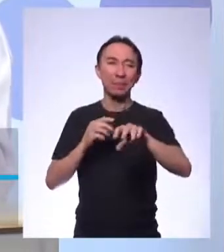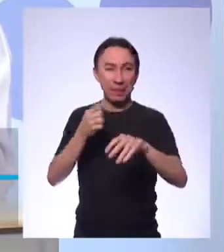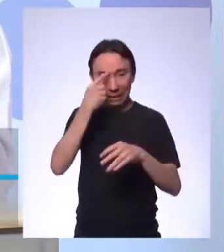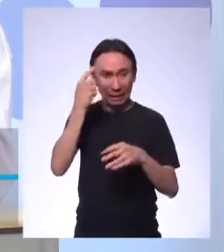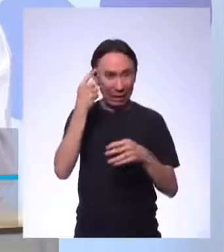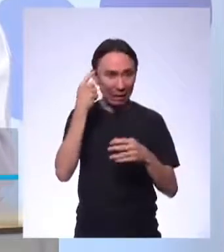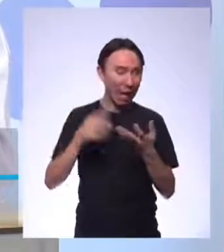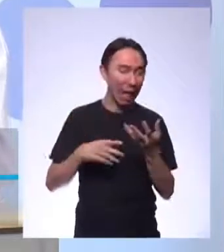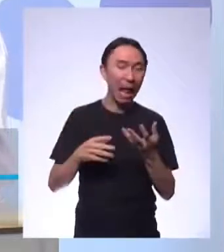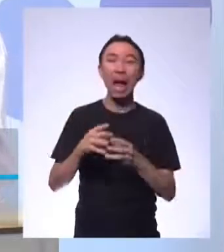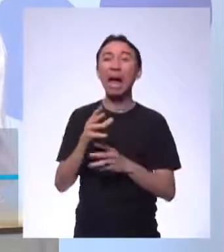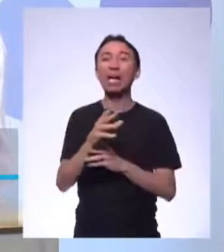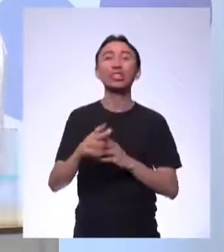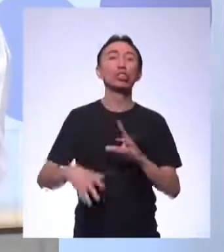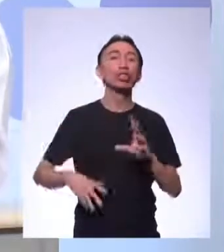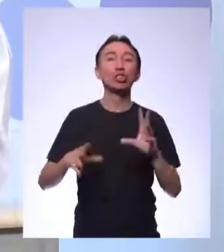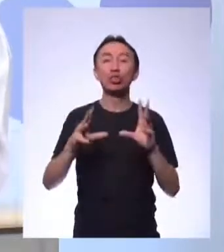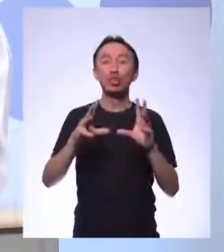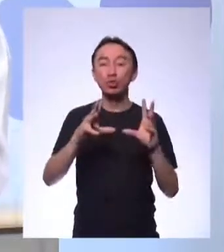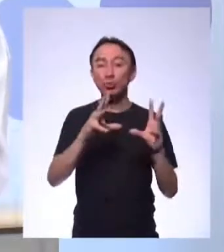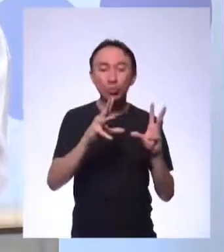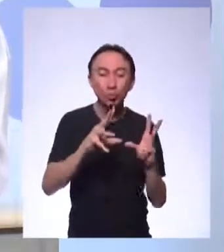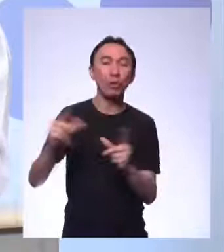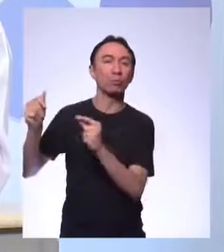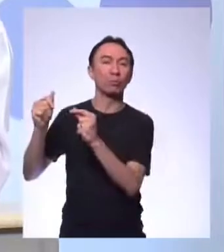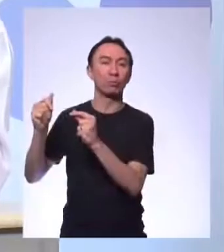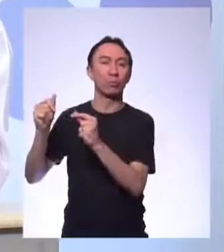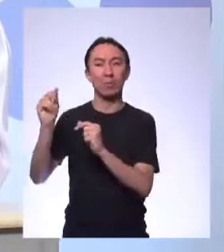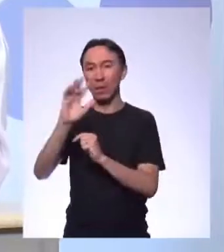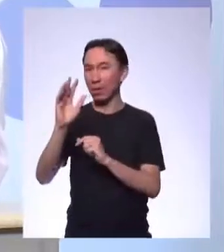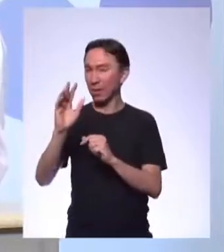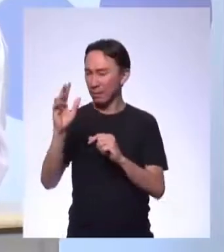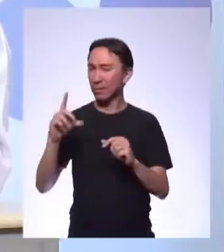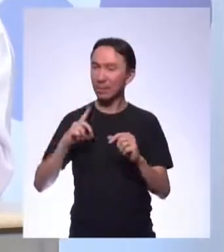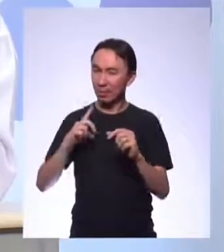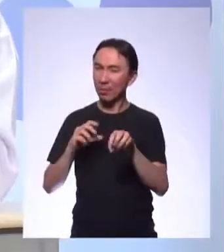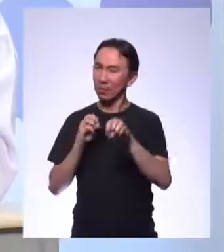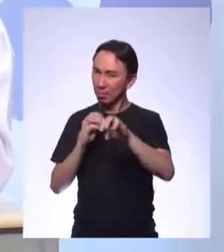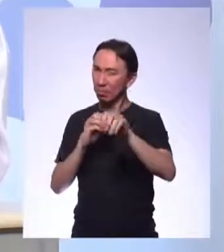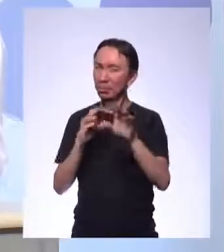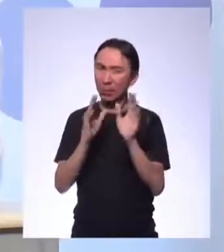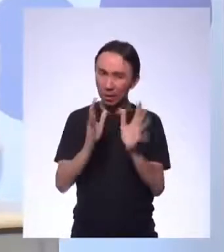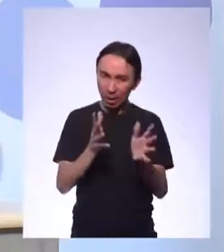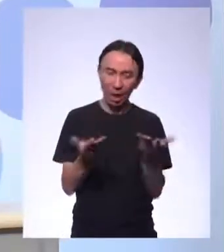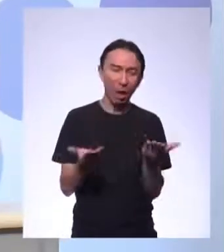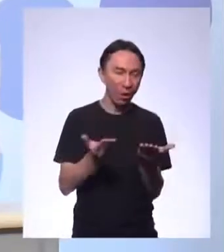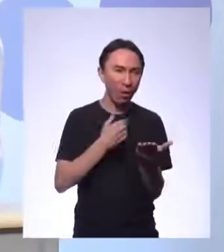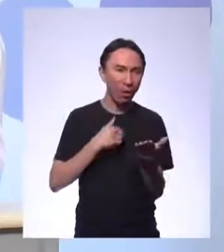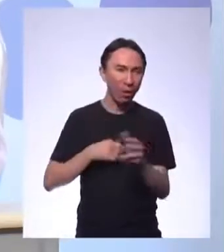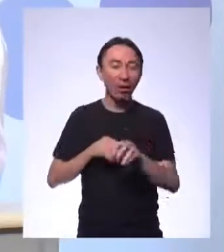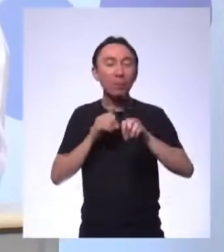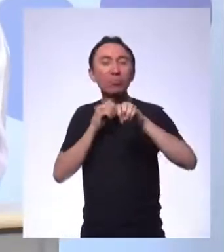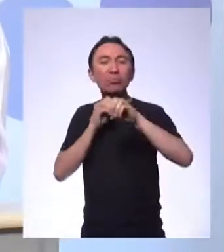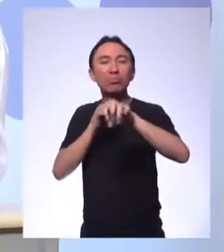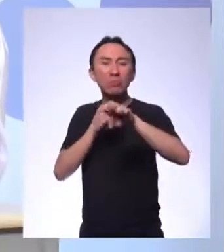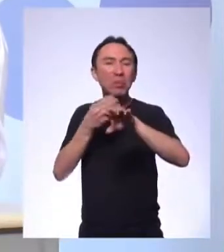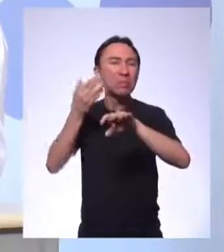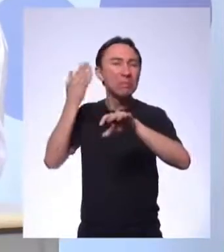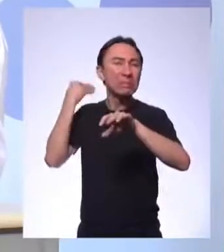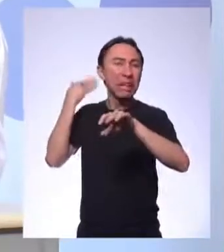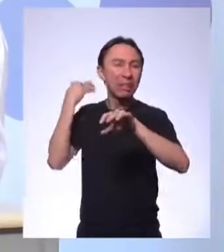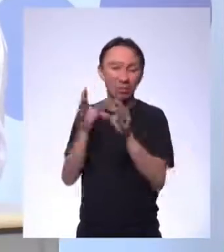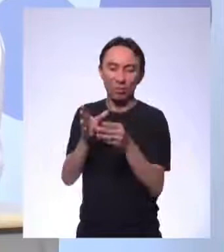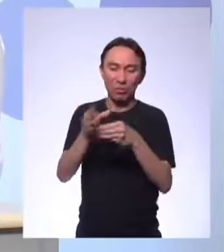no assunto. A aula já está pronta e é para a semana que vem. Esta aula do professor complementa aquilo que eu estava falando sobre